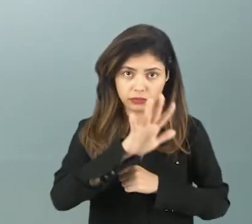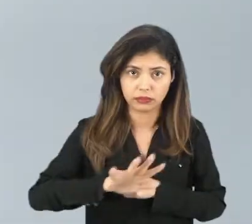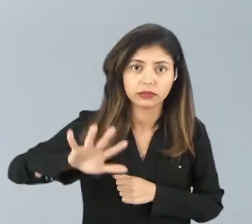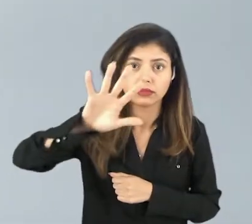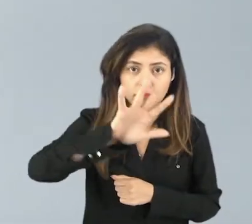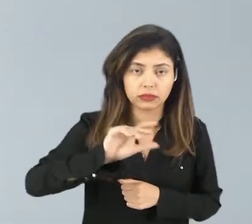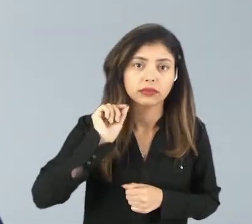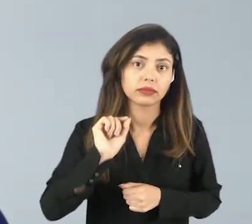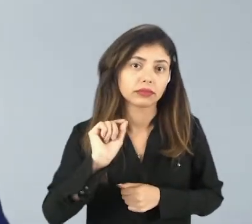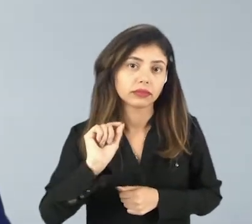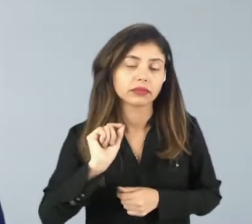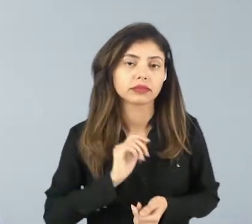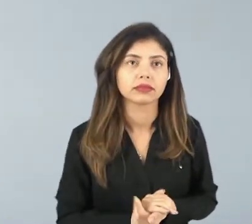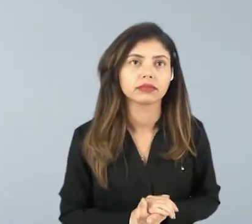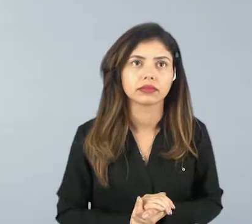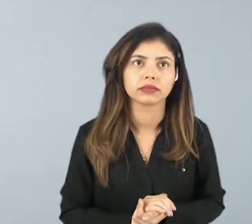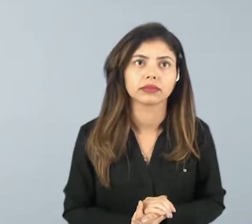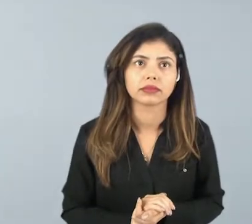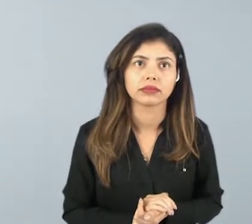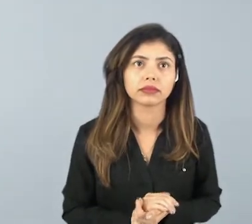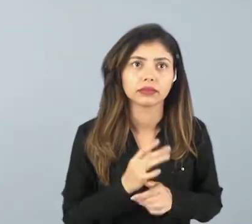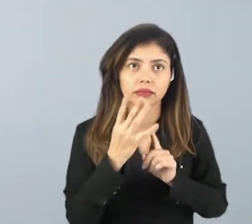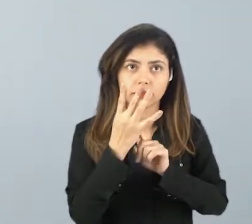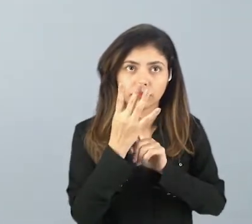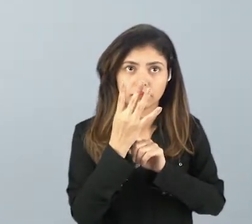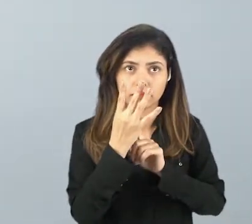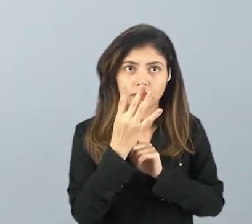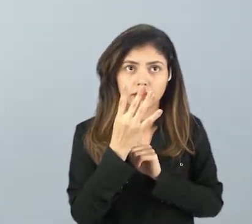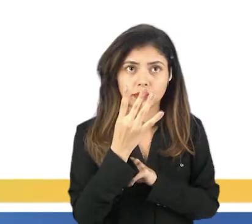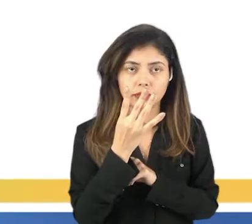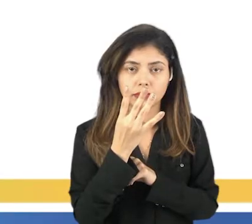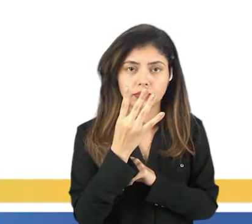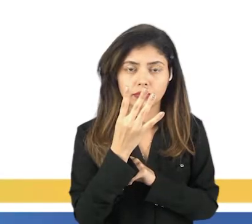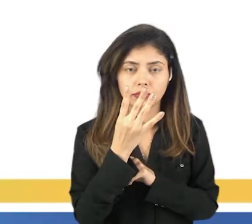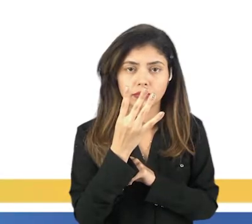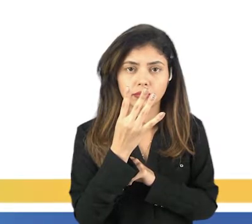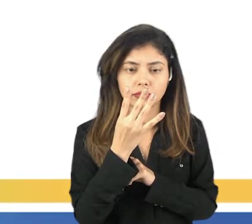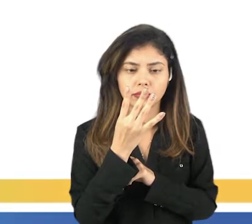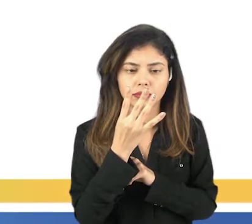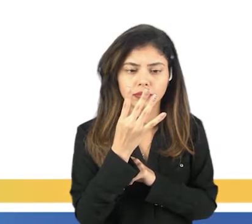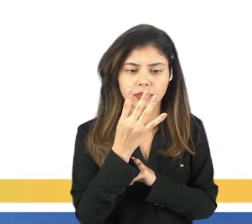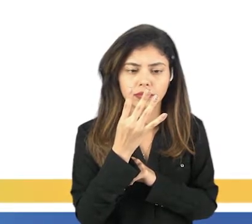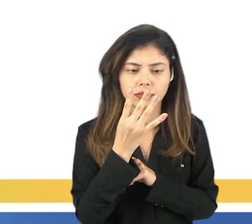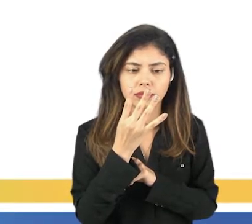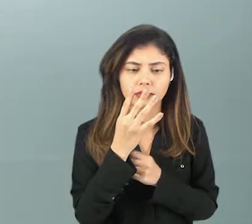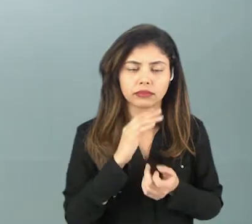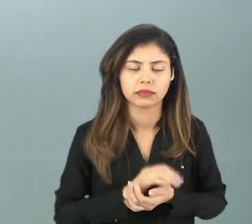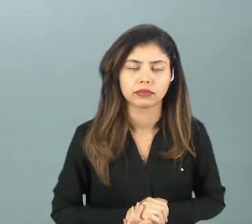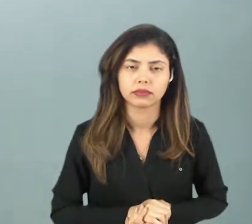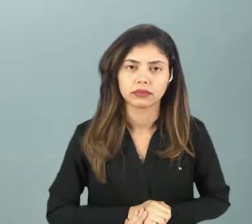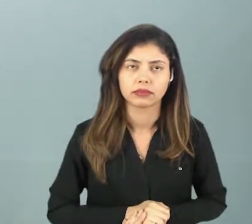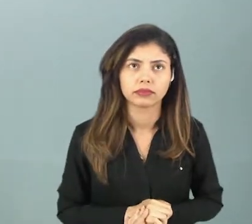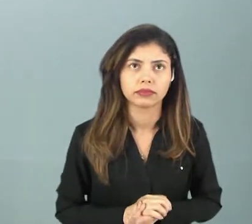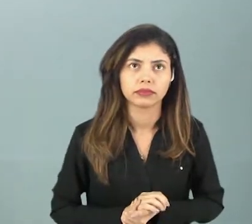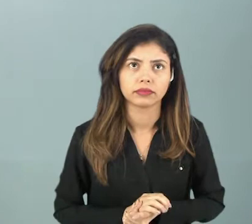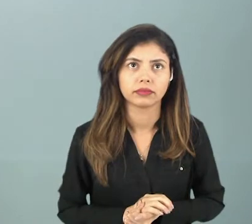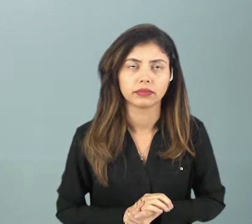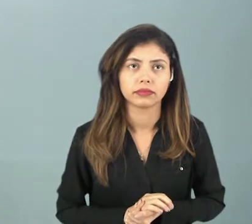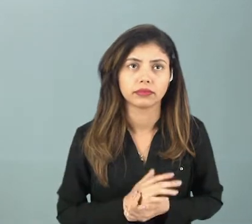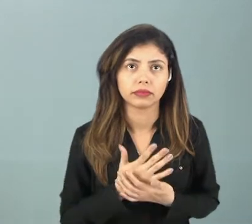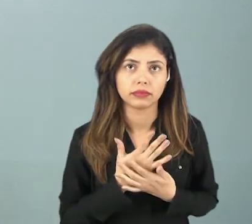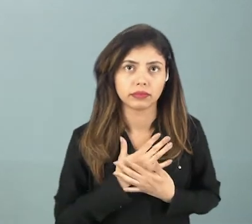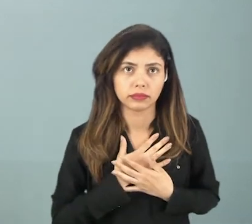vai ser o quê? 4 personagens, certinho? Eu tenho 4 personagens, ó. Tenho aí 4, é o